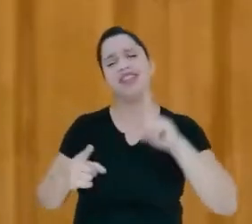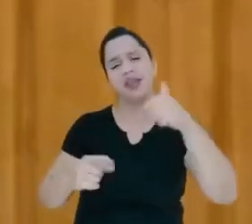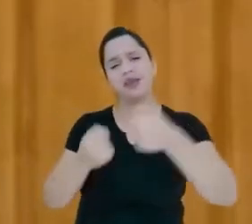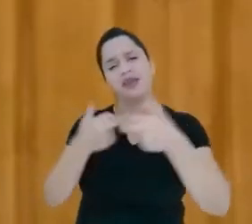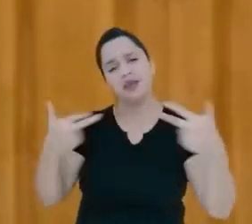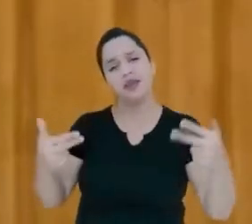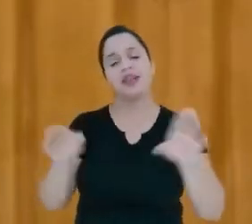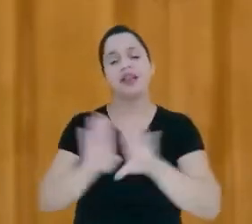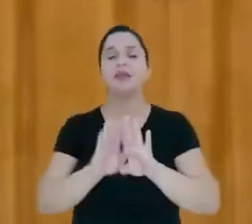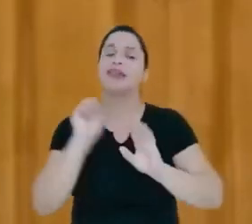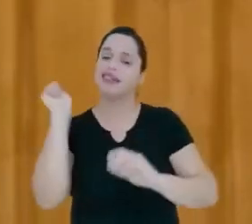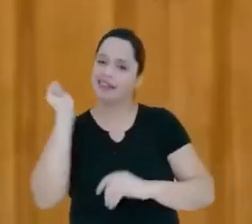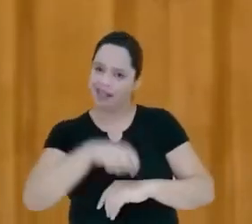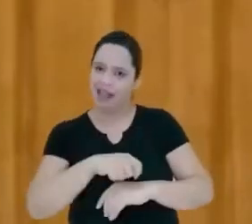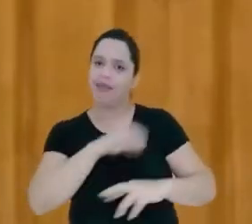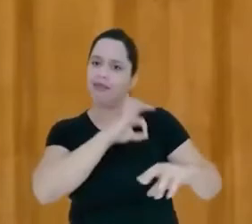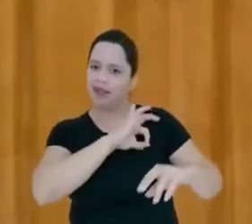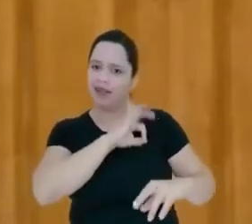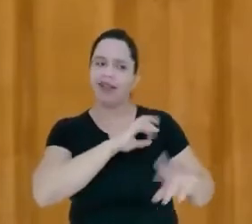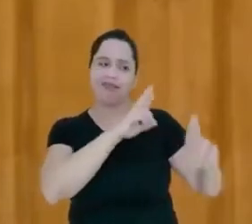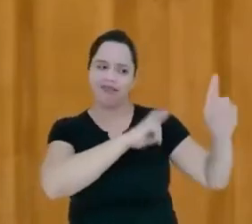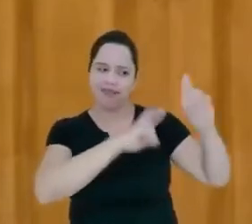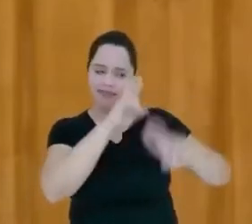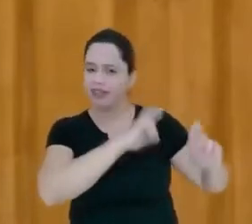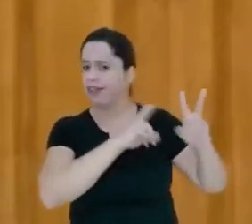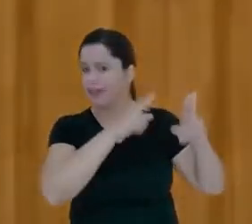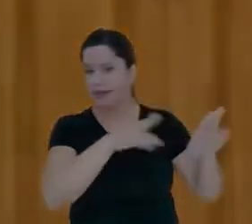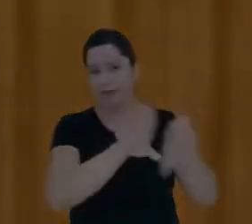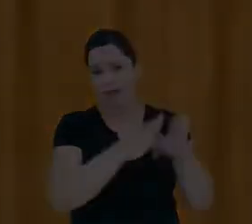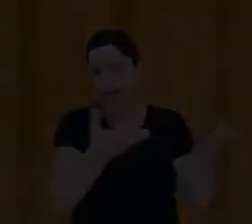tem outras situações aí que dá pra investigar mesmo sendo policial. Então não vai escapar de qualquer jeito.